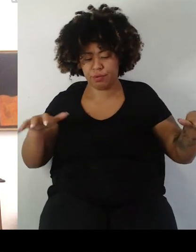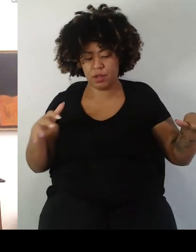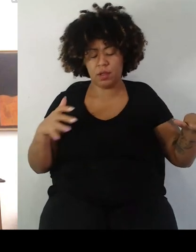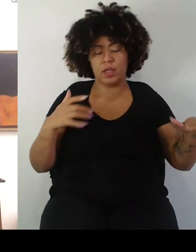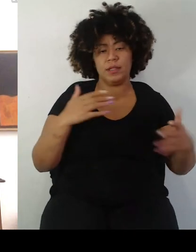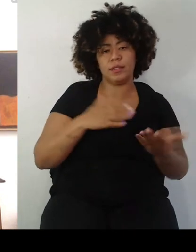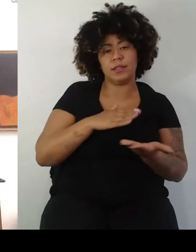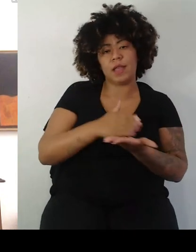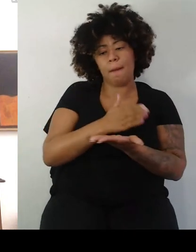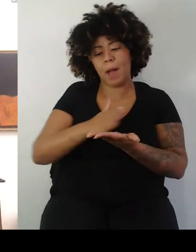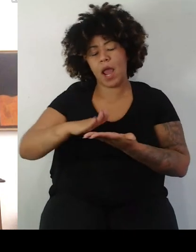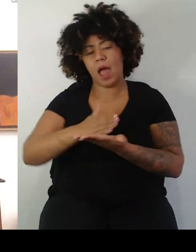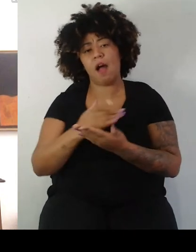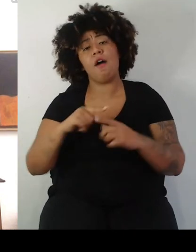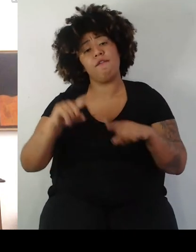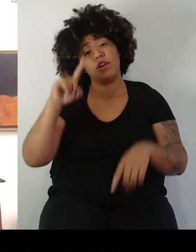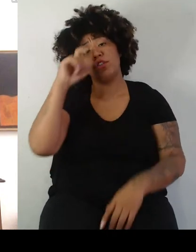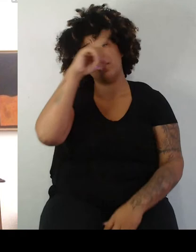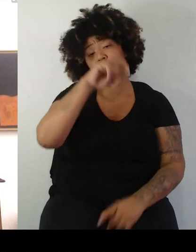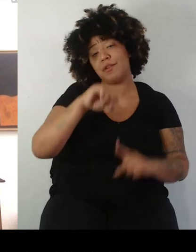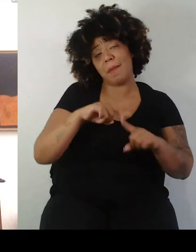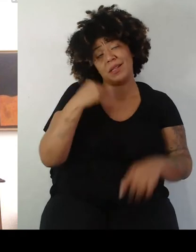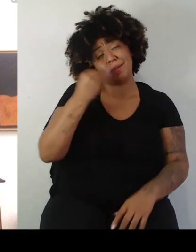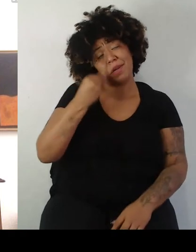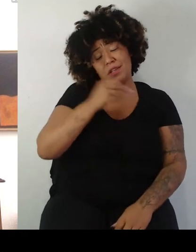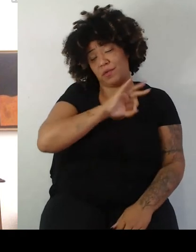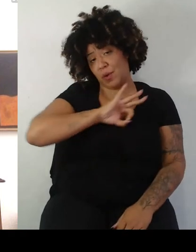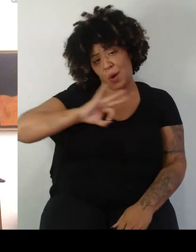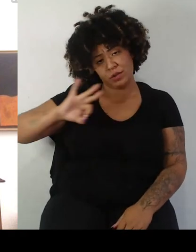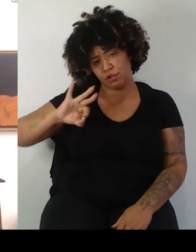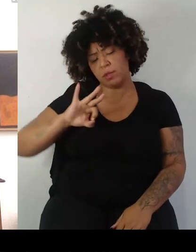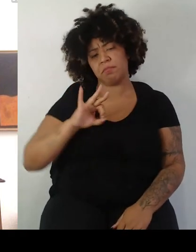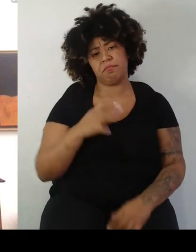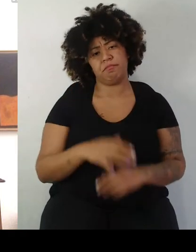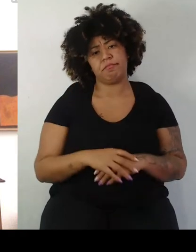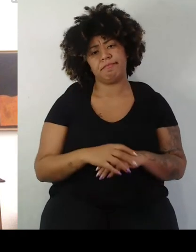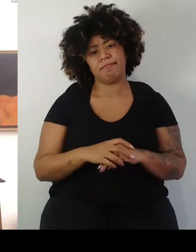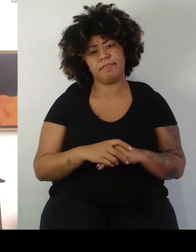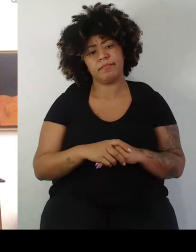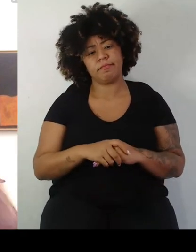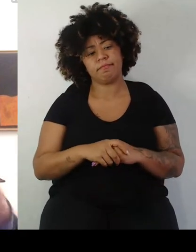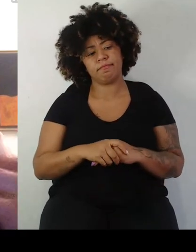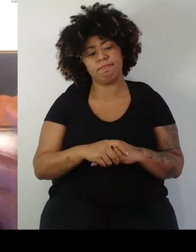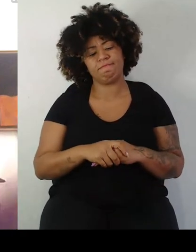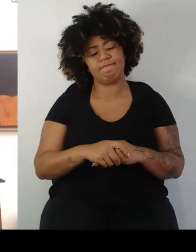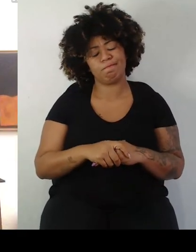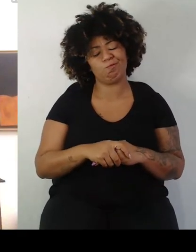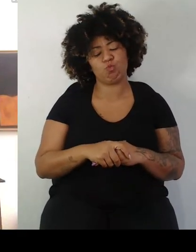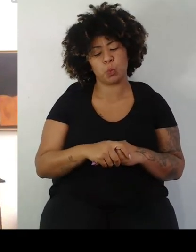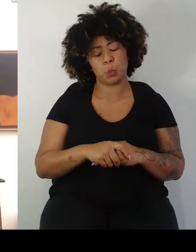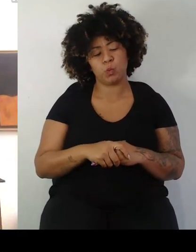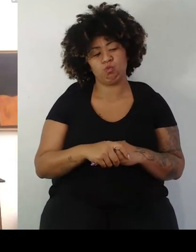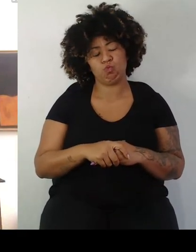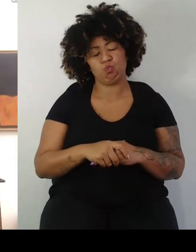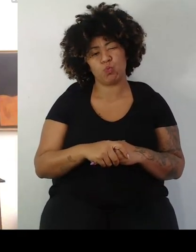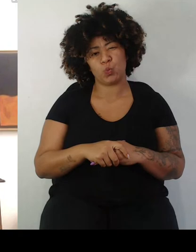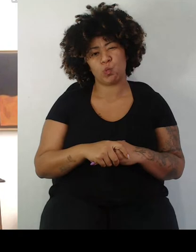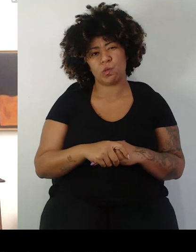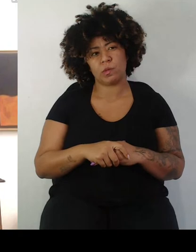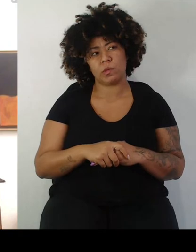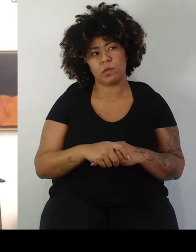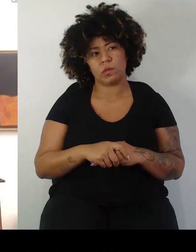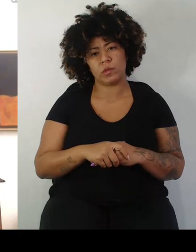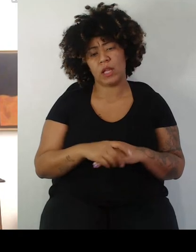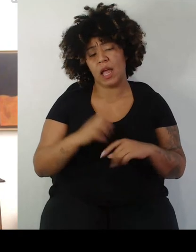foi uma experiência muito satisfatória as pessoas não estavam indo